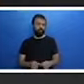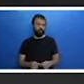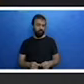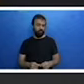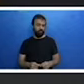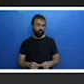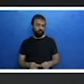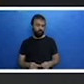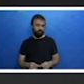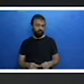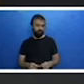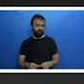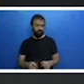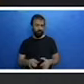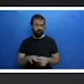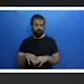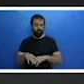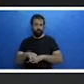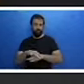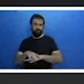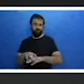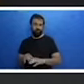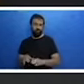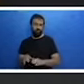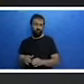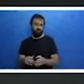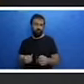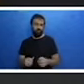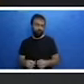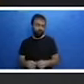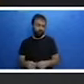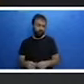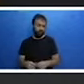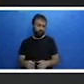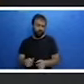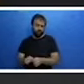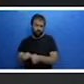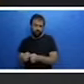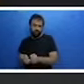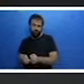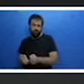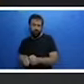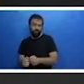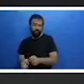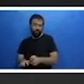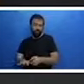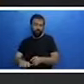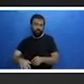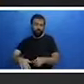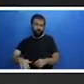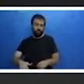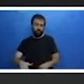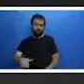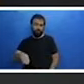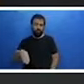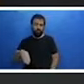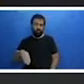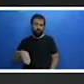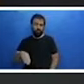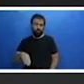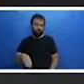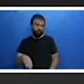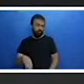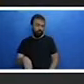então vou fazer uma coisinha vou tirar um pouquinho ele do meu pé eu tirei Vou deixar só